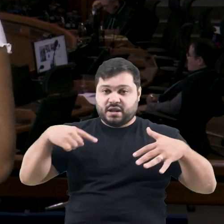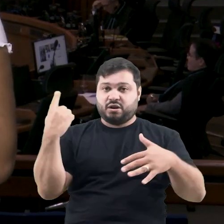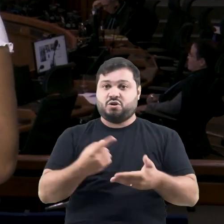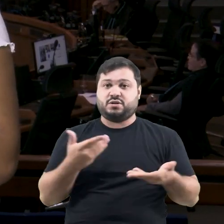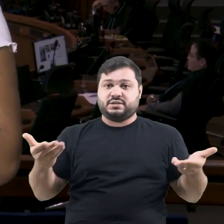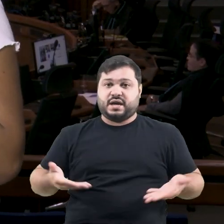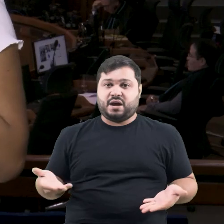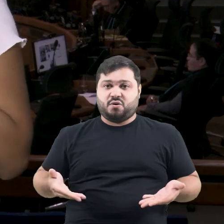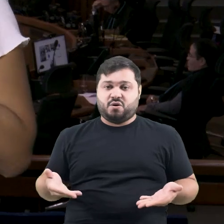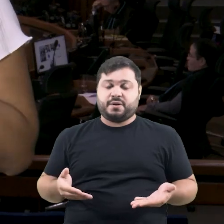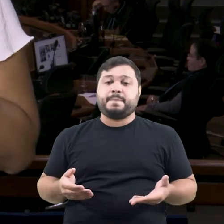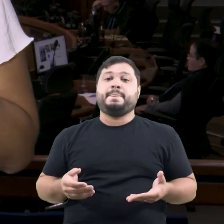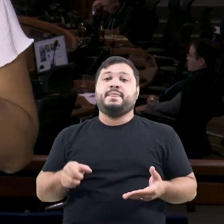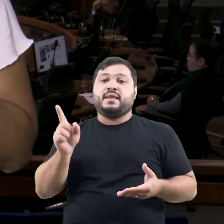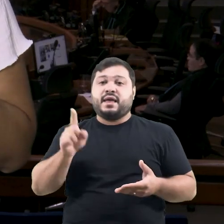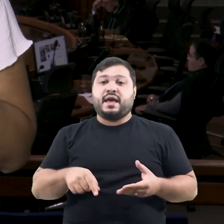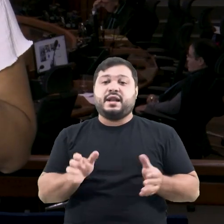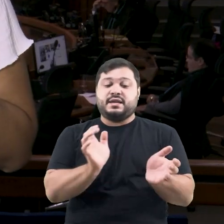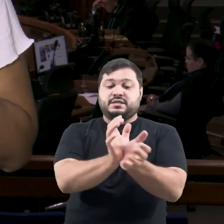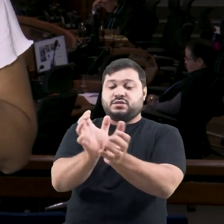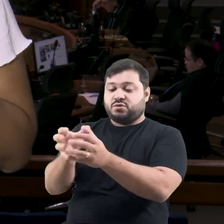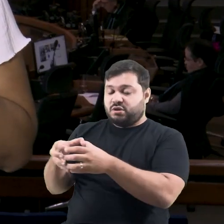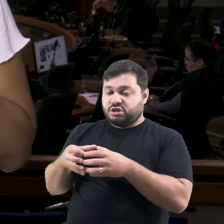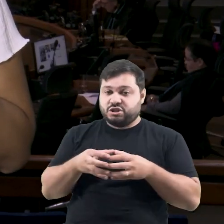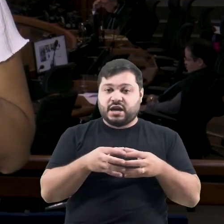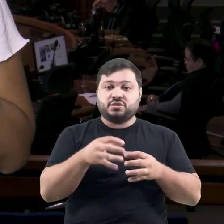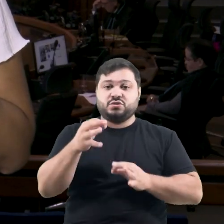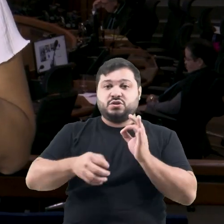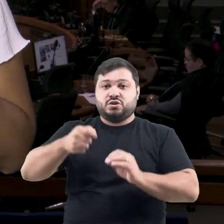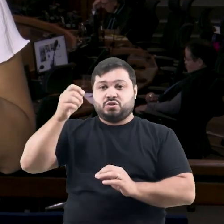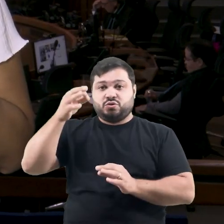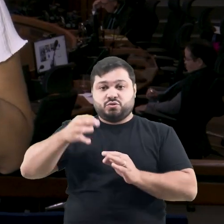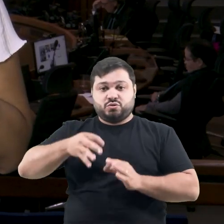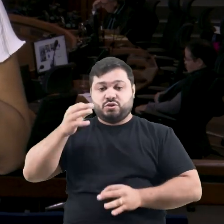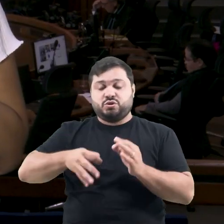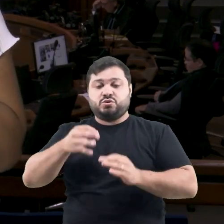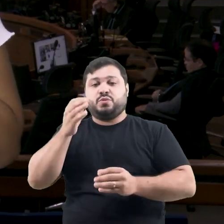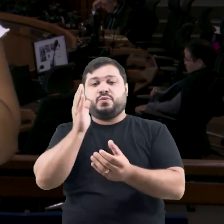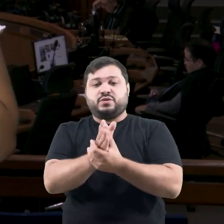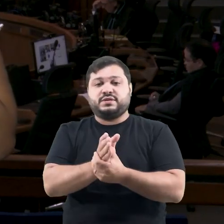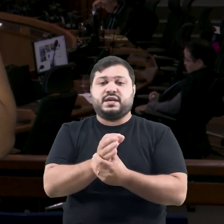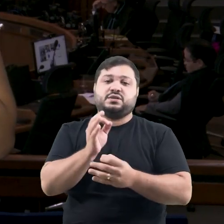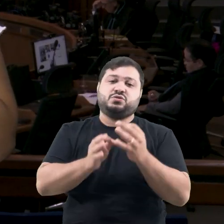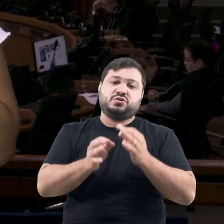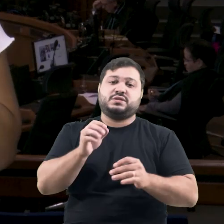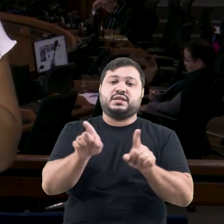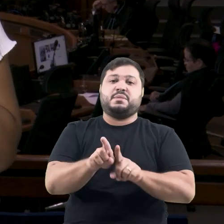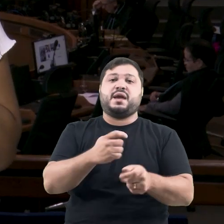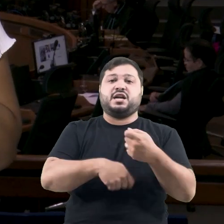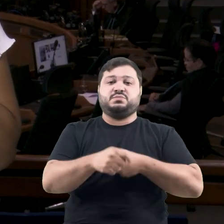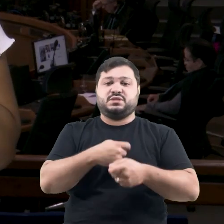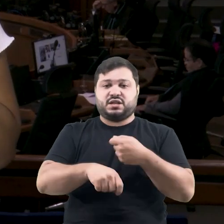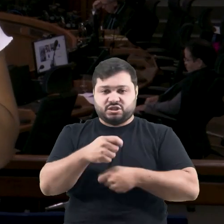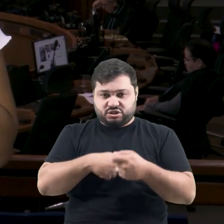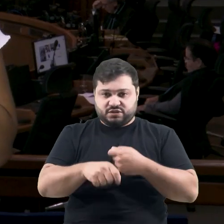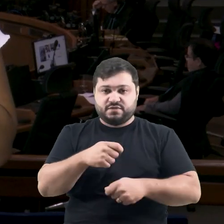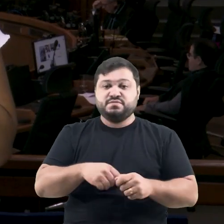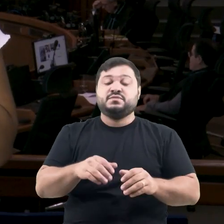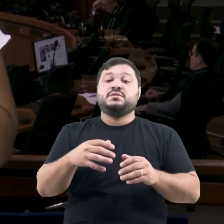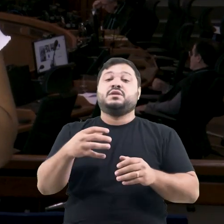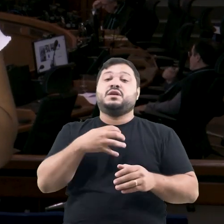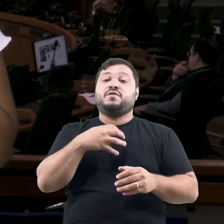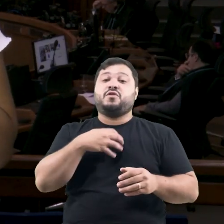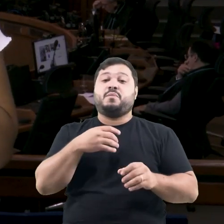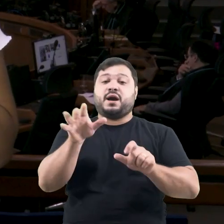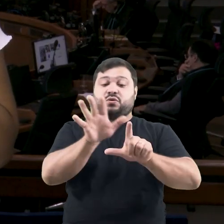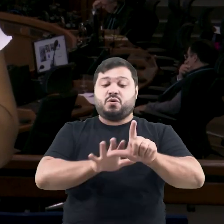estamos agora. São nesses colegiados que os magistrados julgam processos judiciais e administrativos em